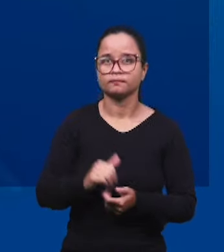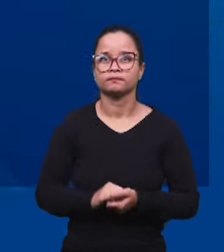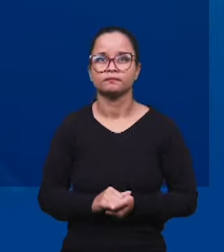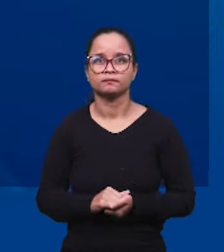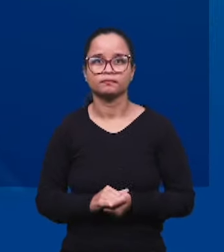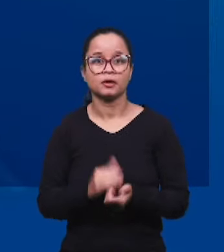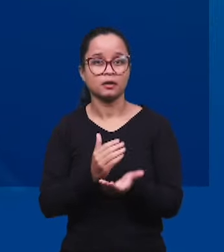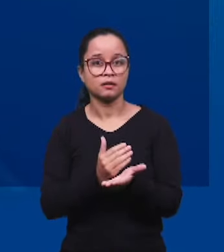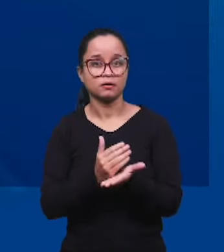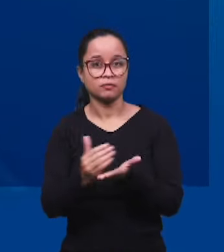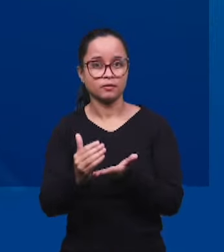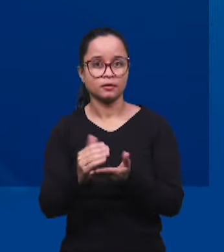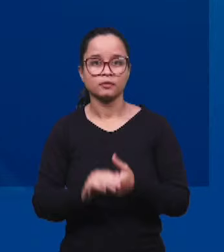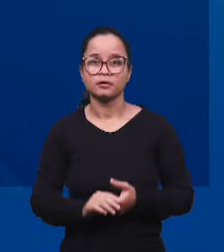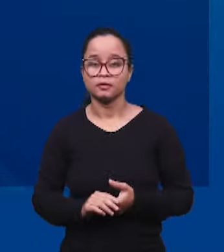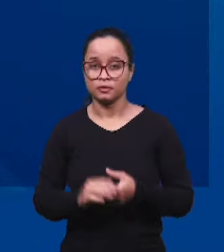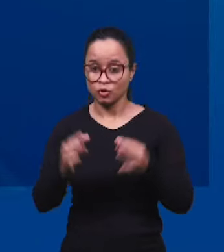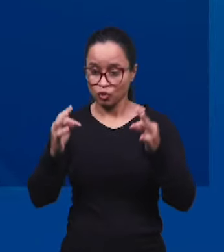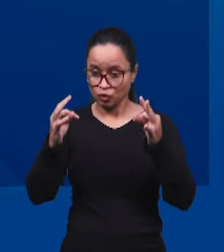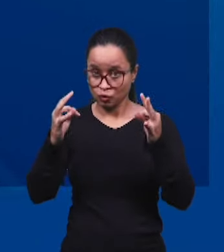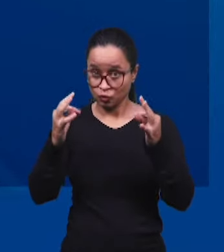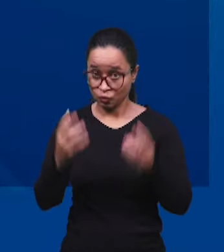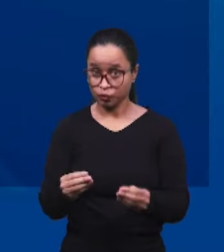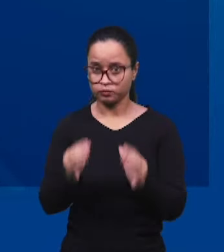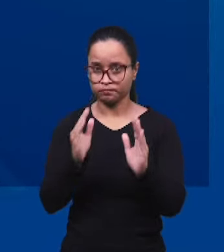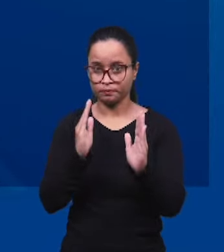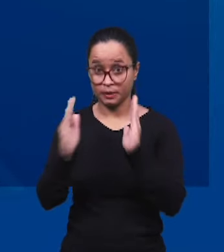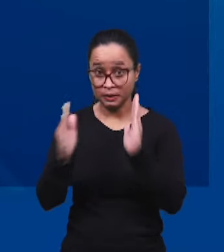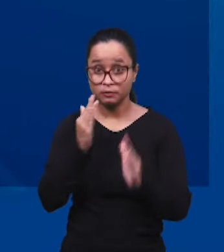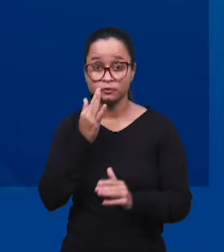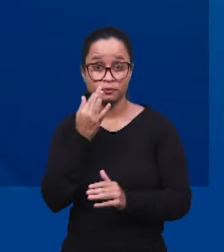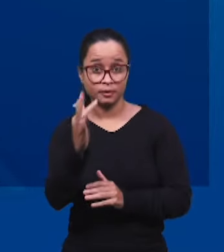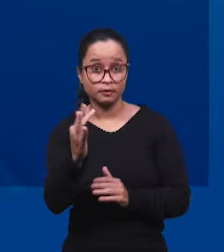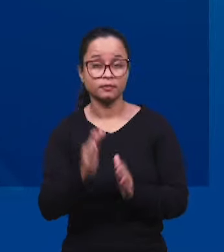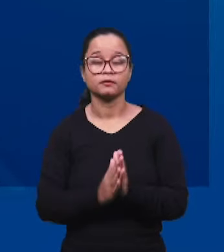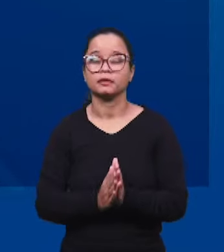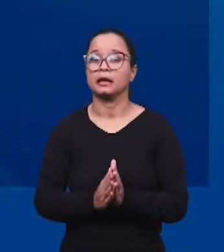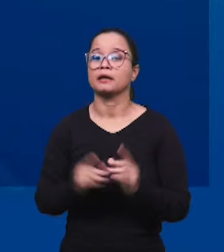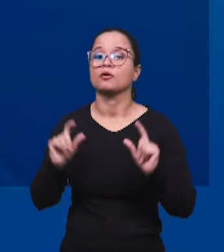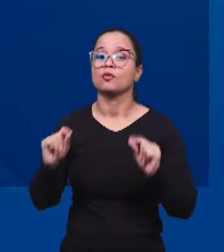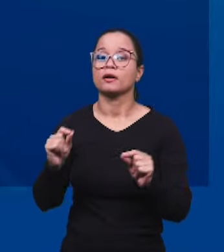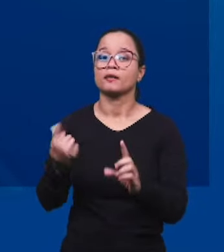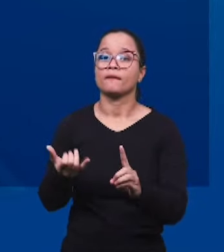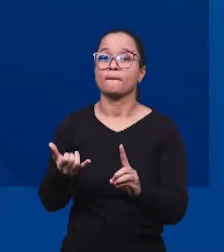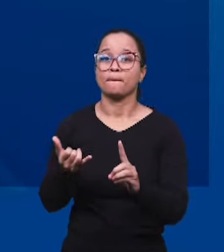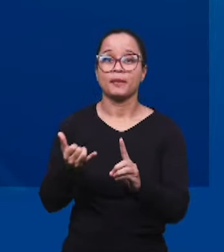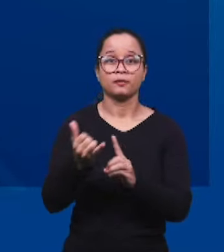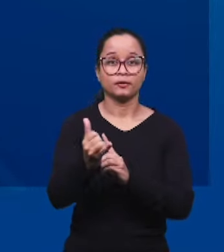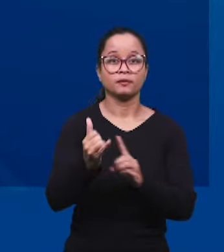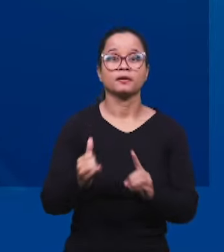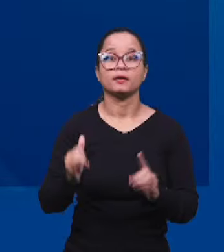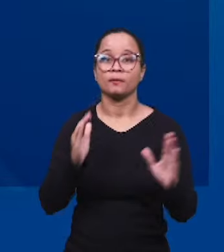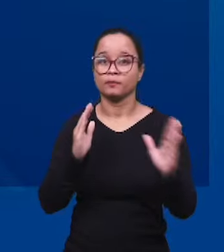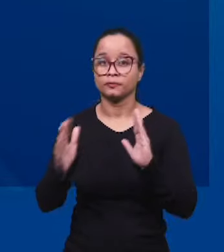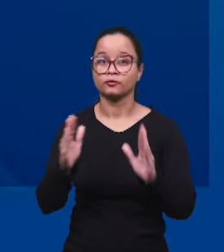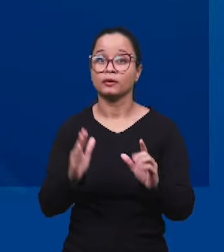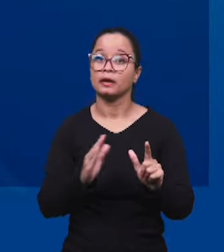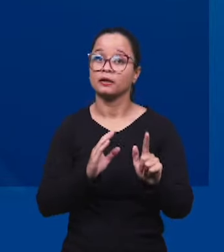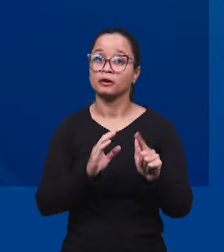no início de todo o tempo do breve, no período profético de Filadélfia, no verso